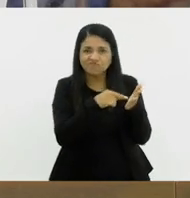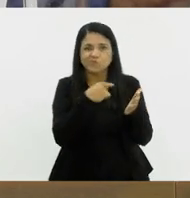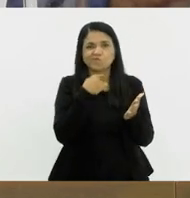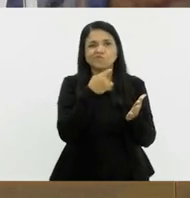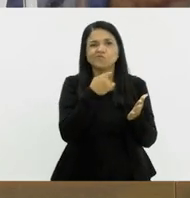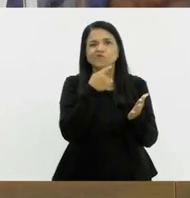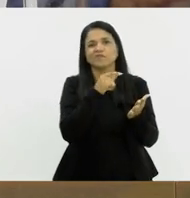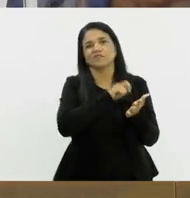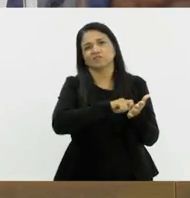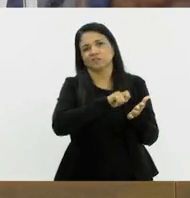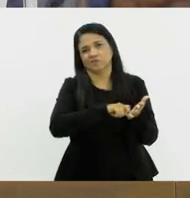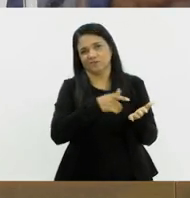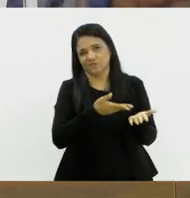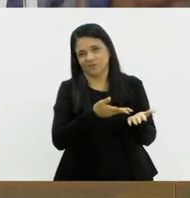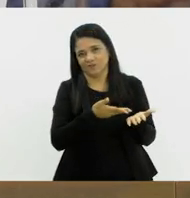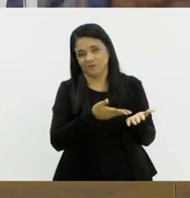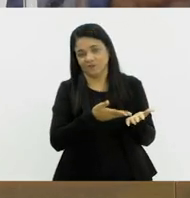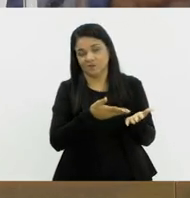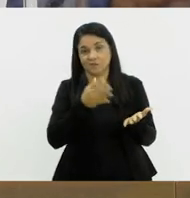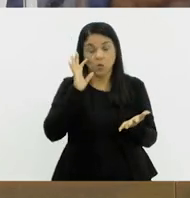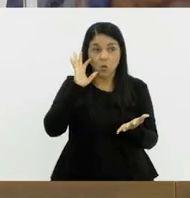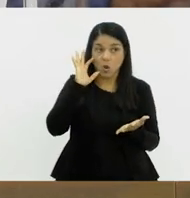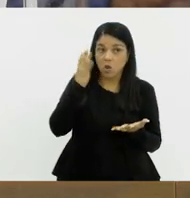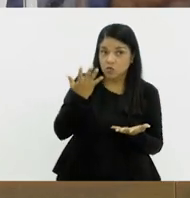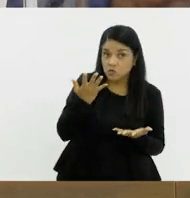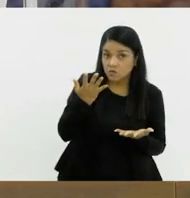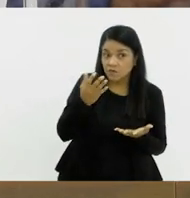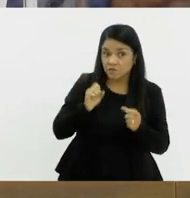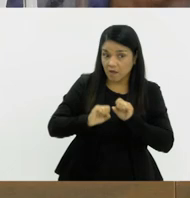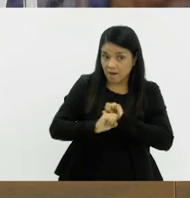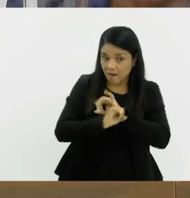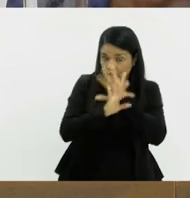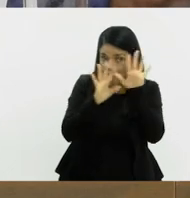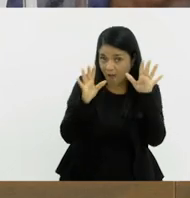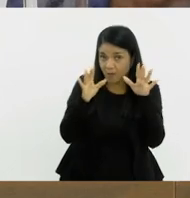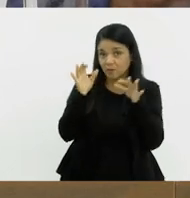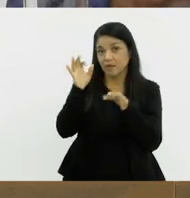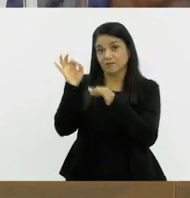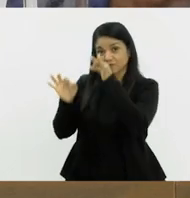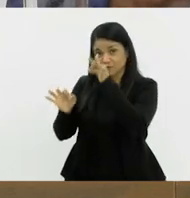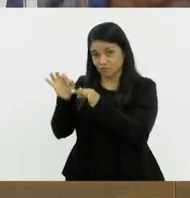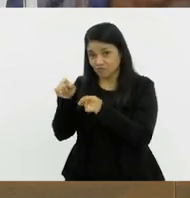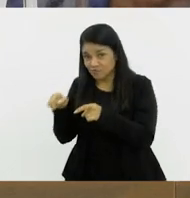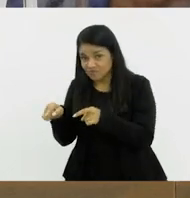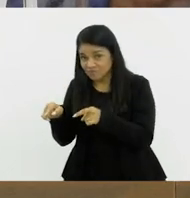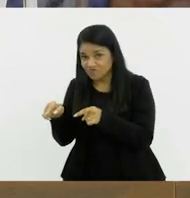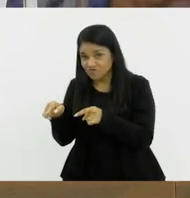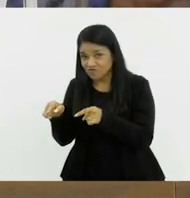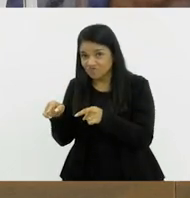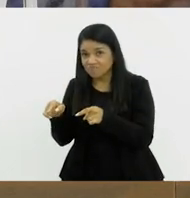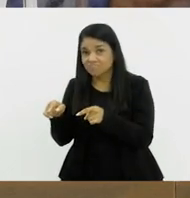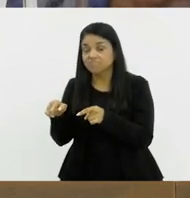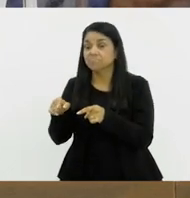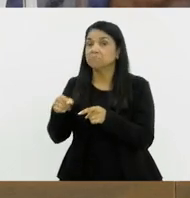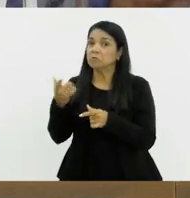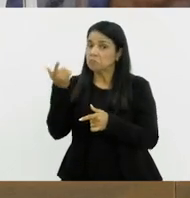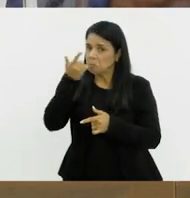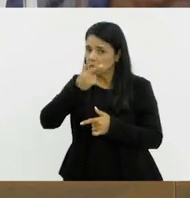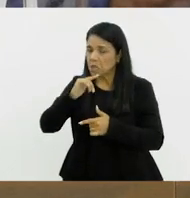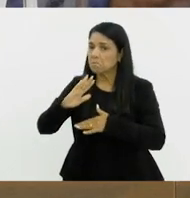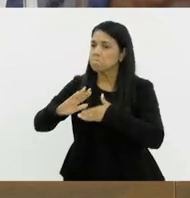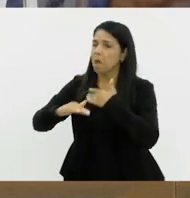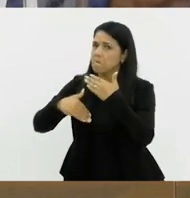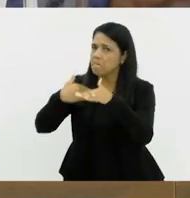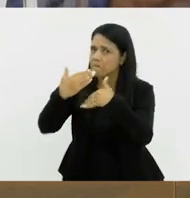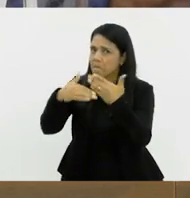dúvida. Se a gente conseguir resolver isso aqui, ou conseguir resolver isso em juízo, acho que a gente faz um grande avanço. Mas